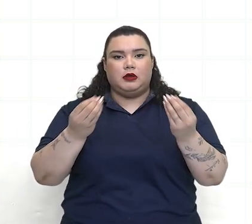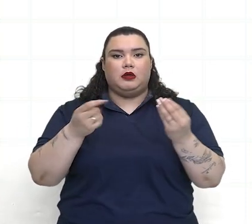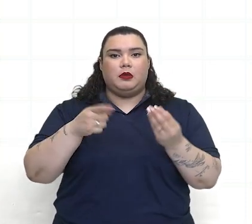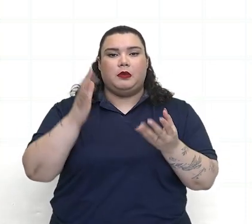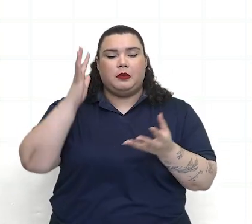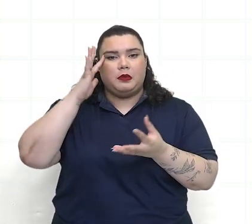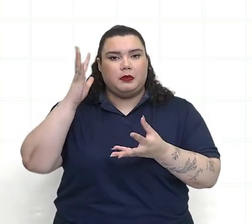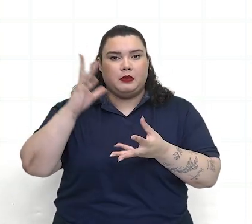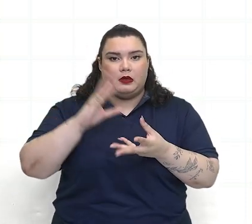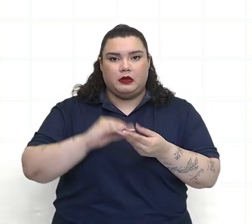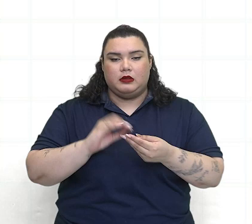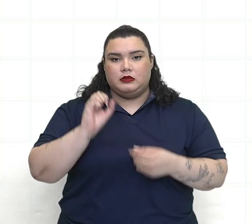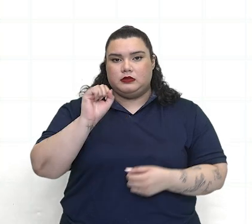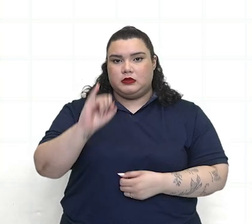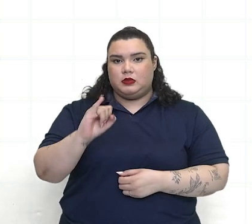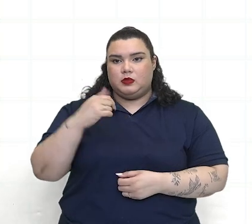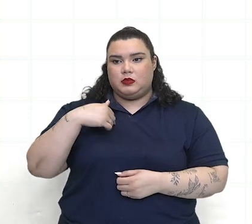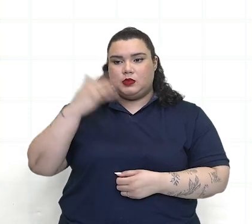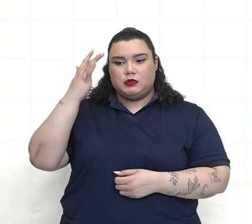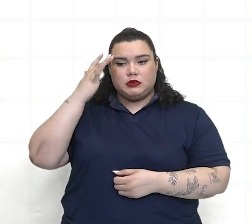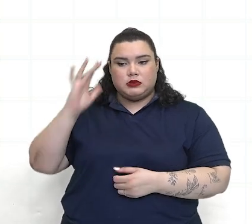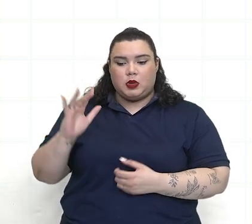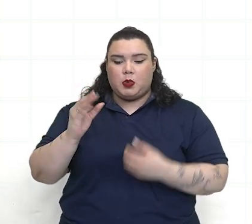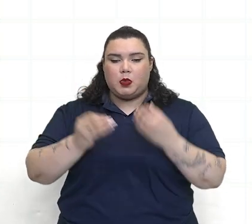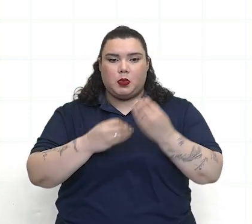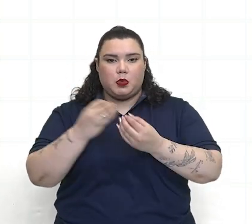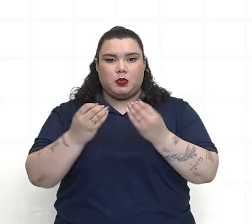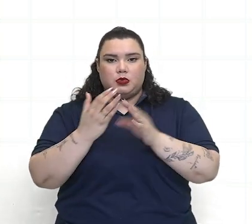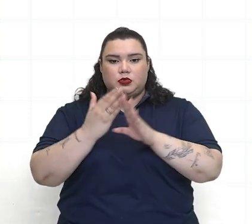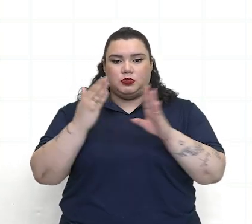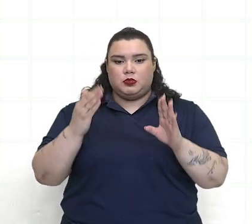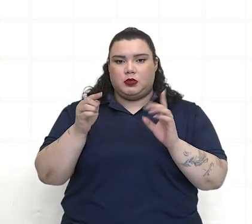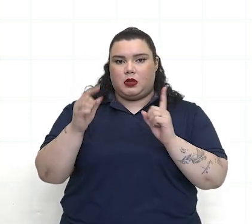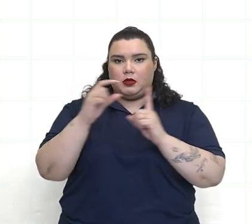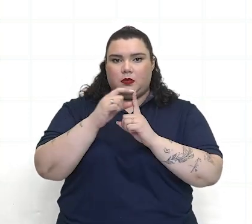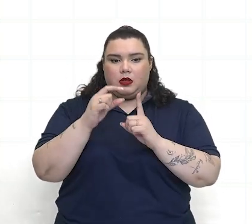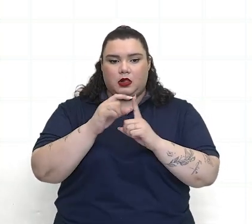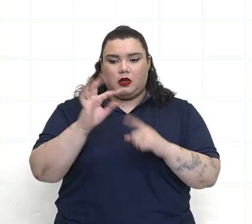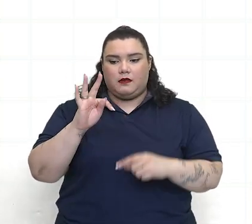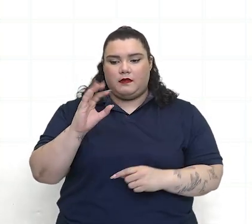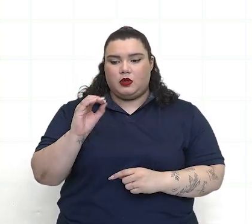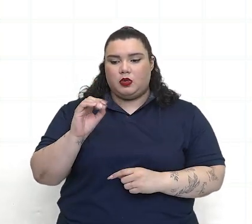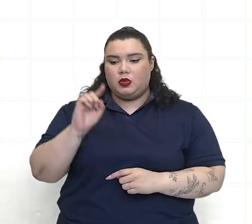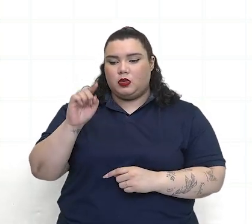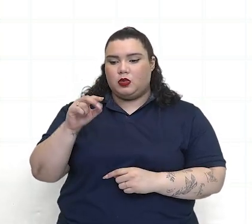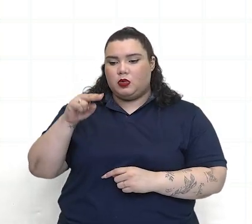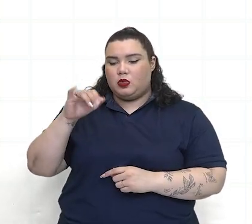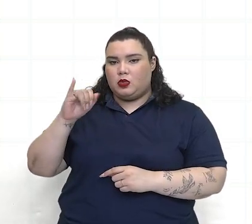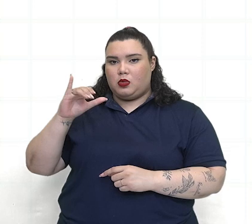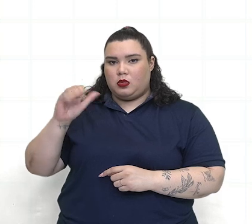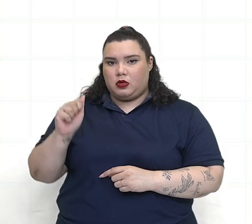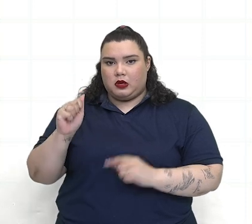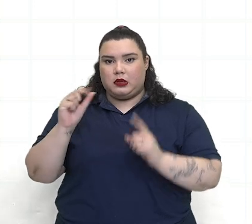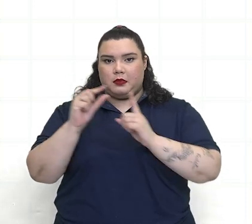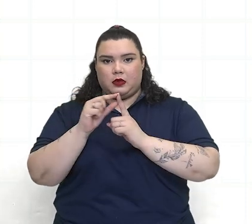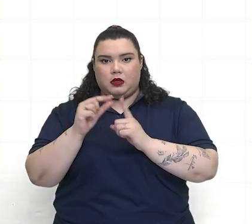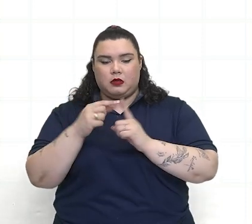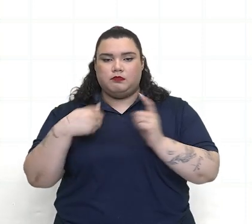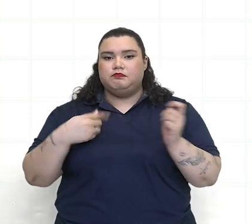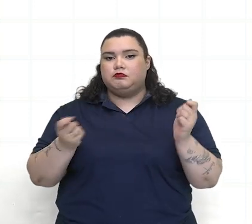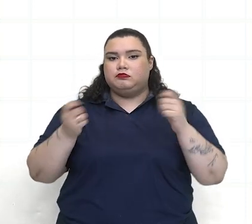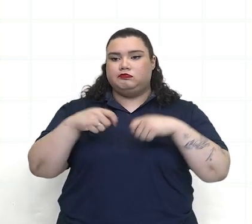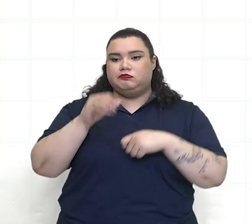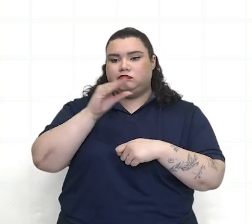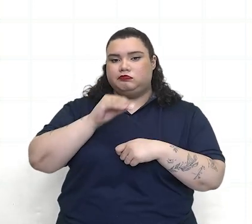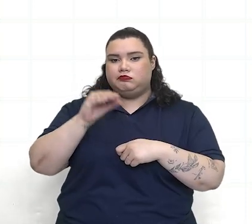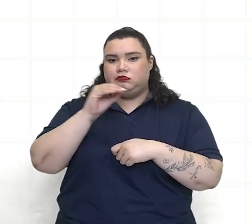entender que se eu não souber localizar a sílaba tônica da palavra, eu posso pronunciar essa